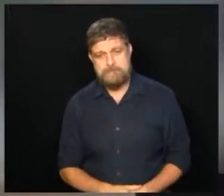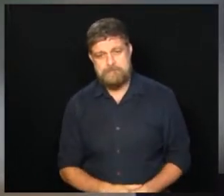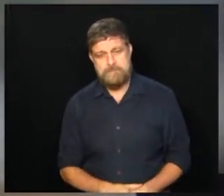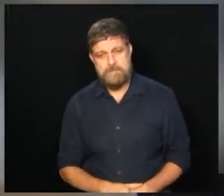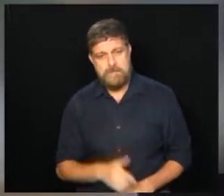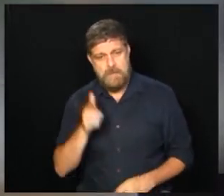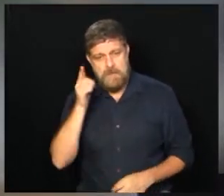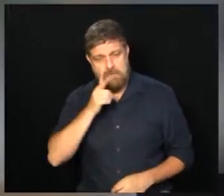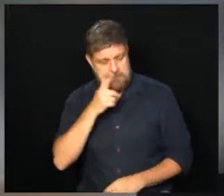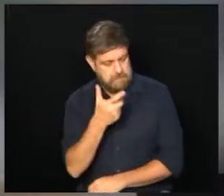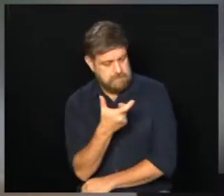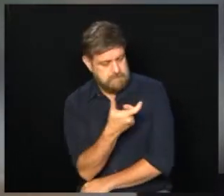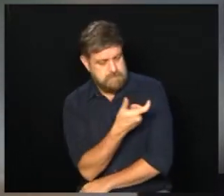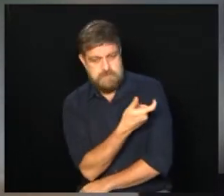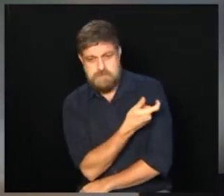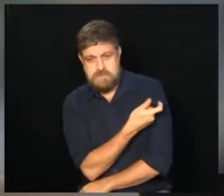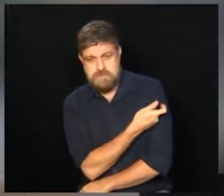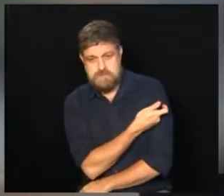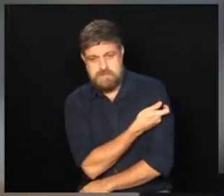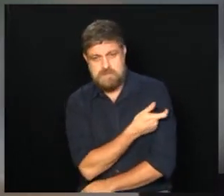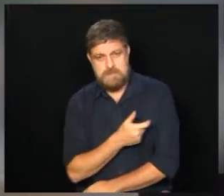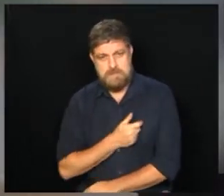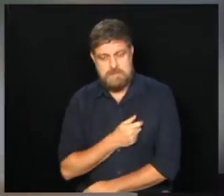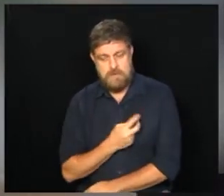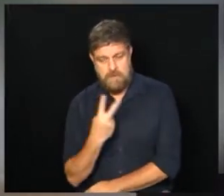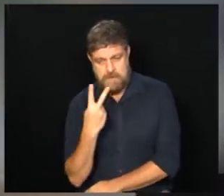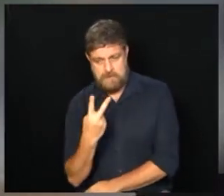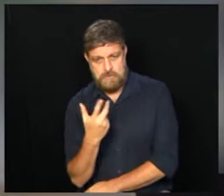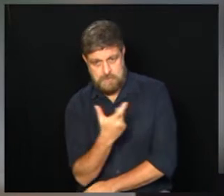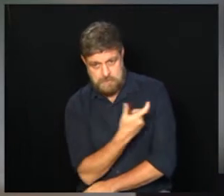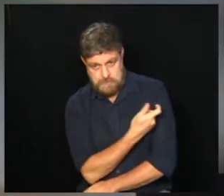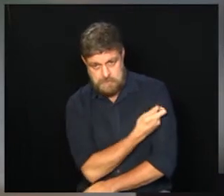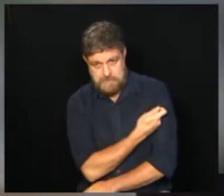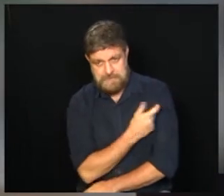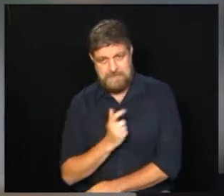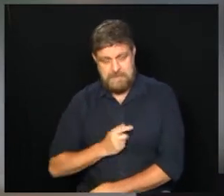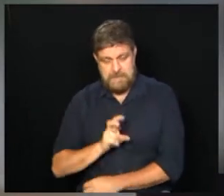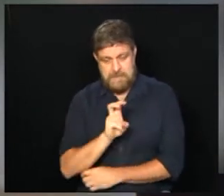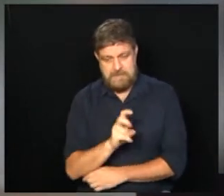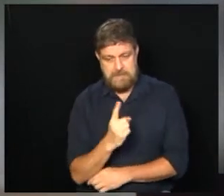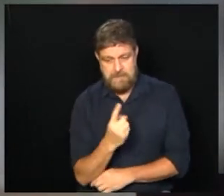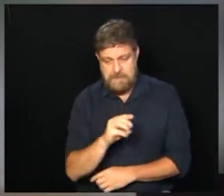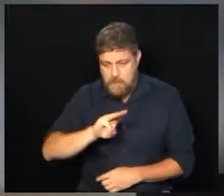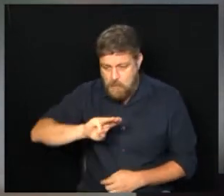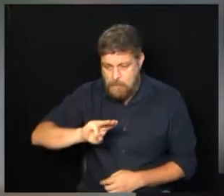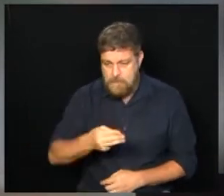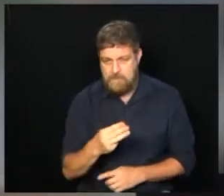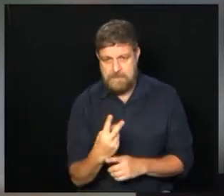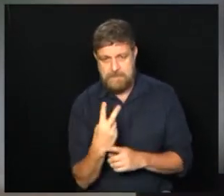atingido de vacinação no esquema completo, e neste momento temos